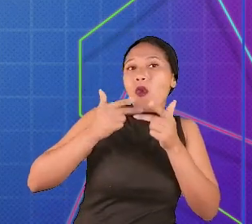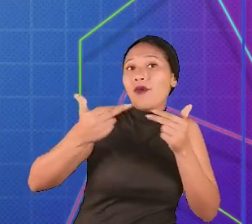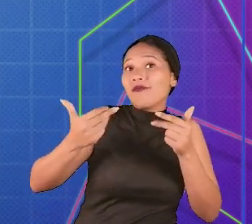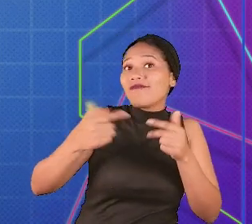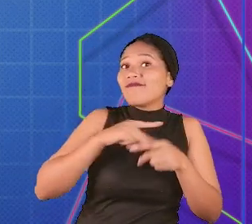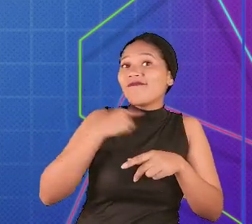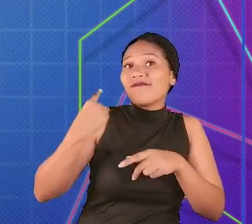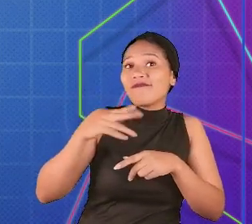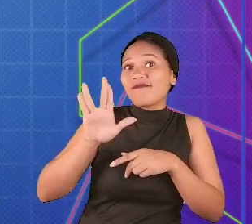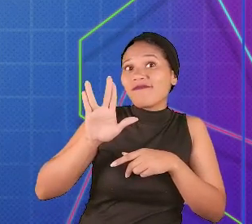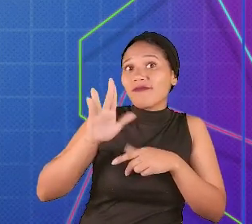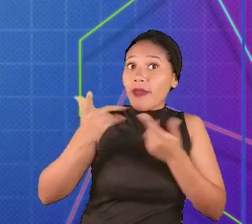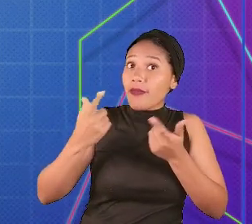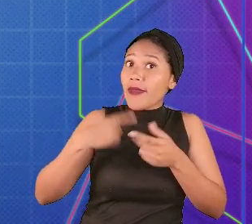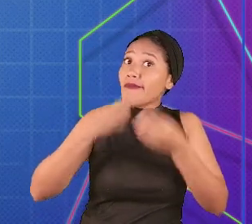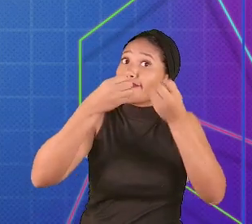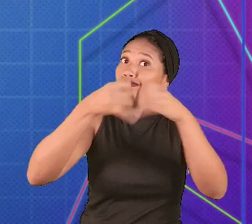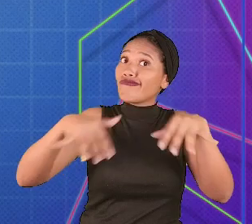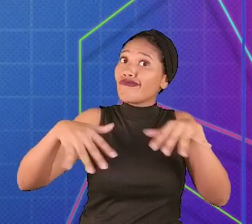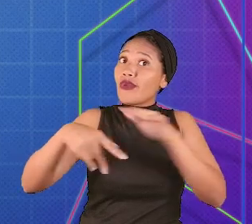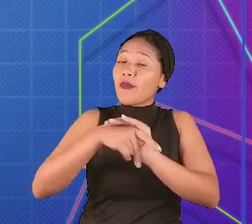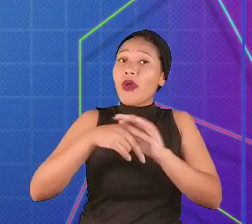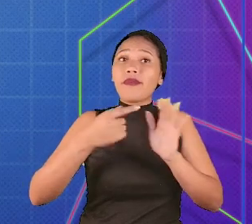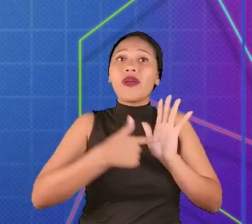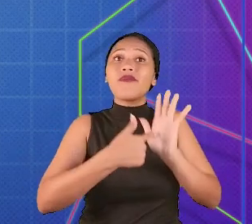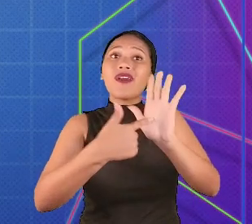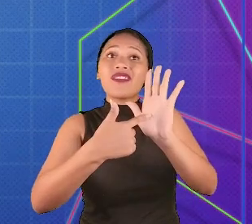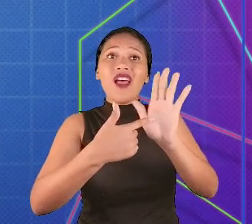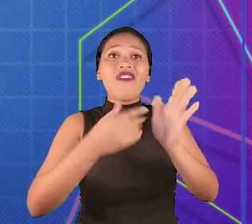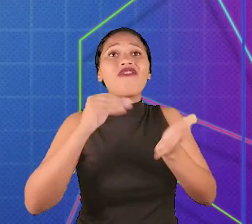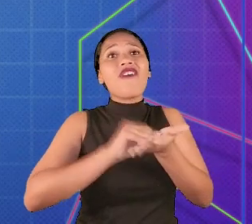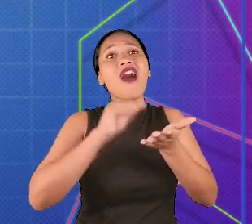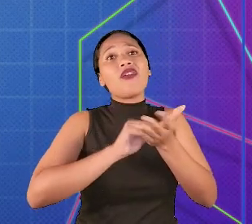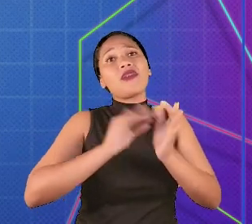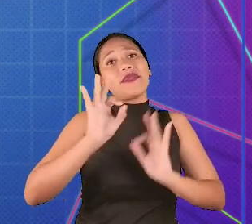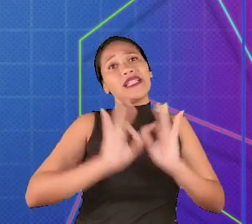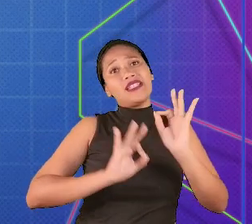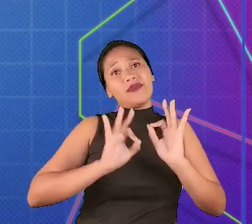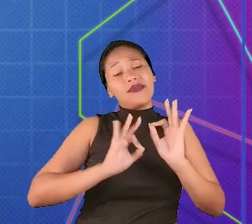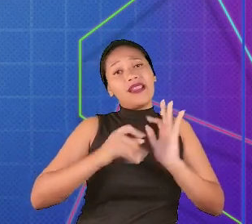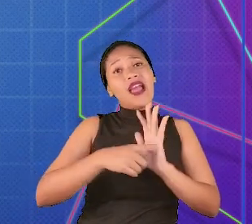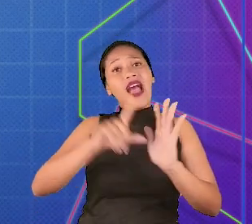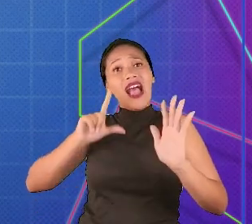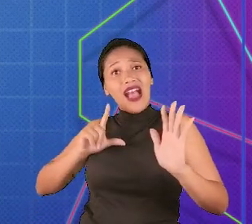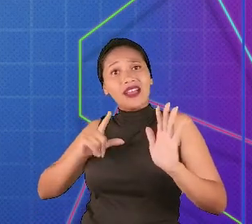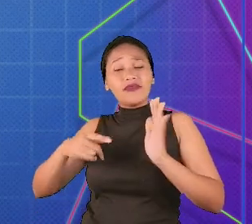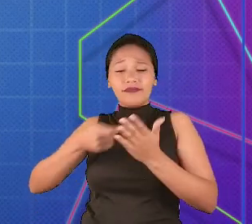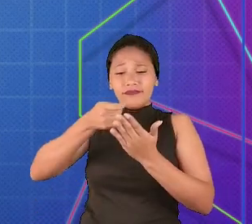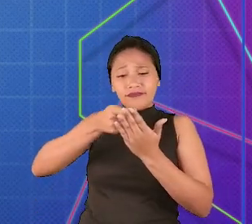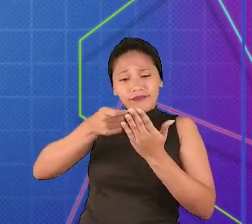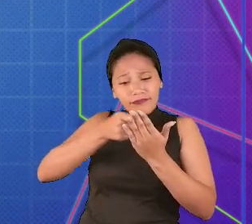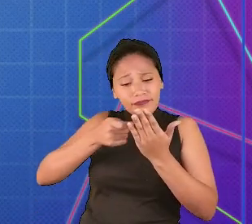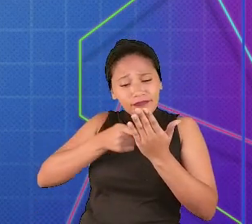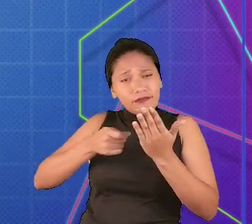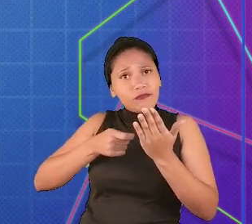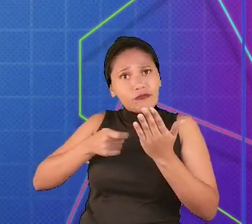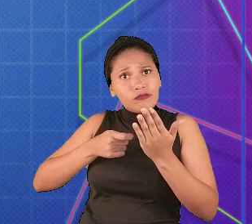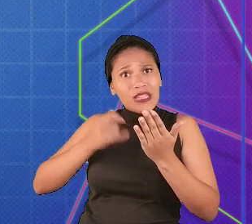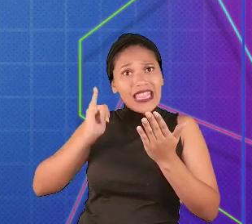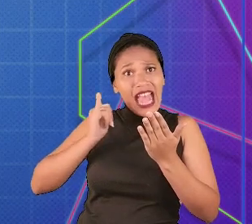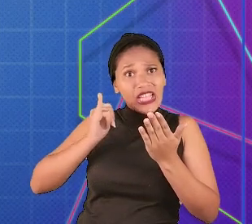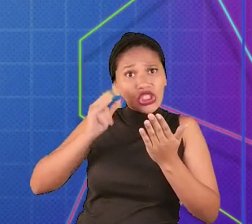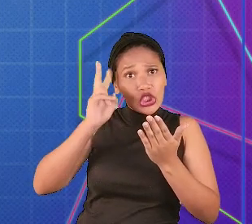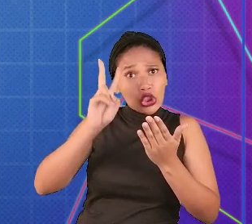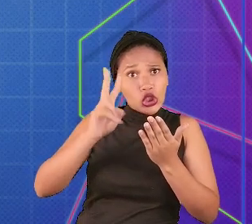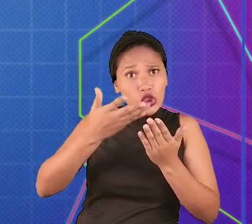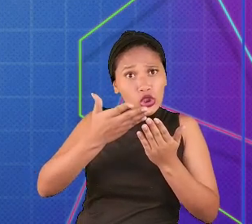o descuido vai prejudicar o seu jogo e revelar ao público uma falta de planejamento. Antes de começarmos a escrever e estruturar a narrativa do